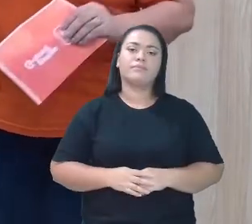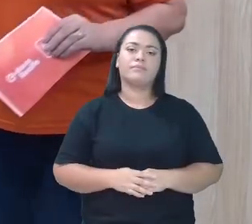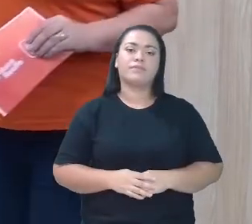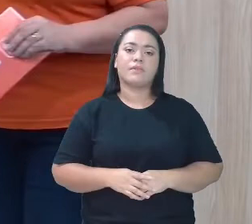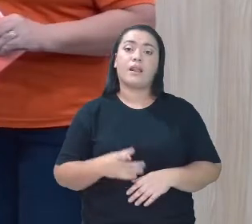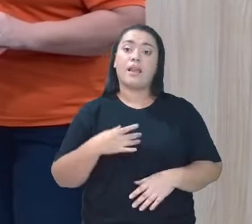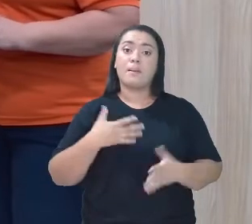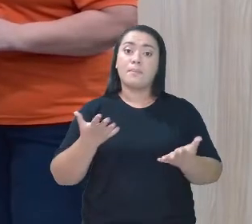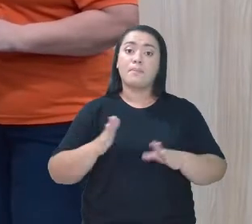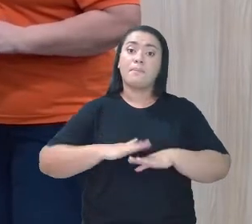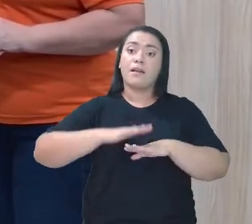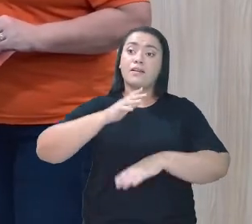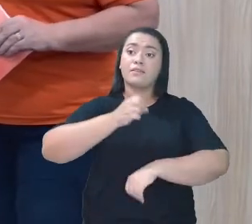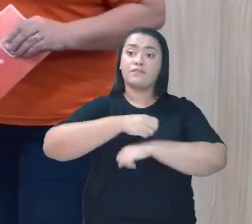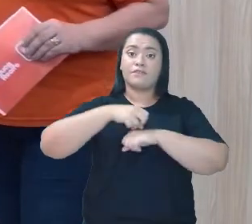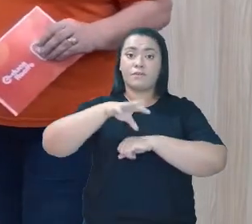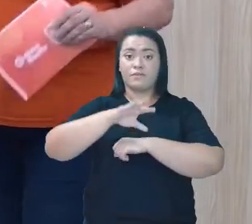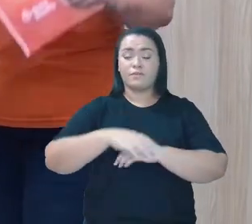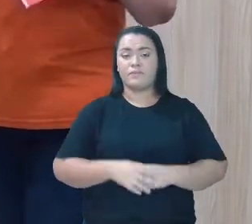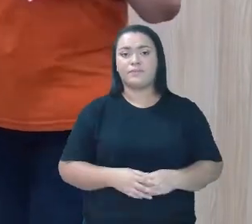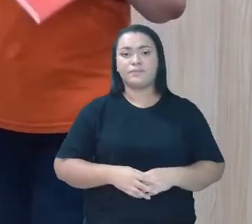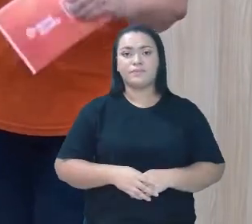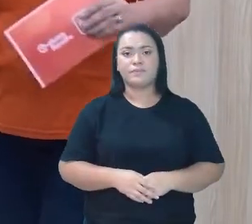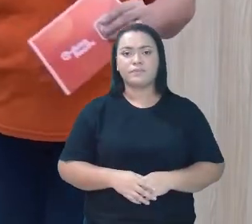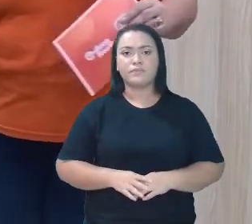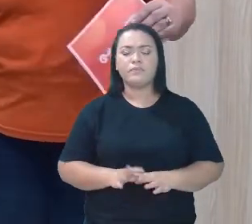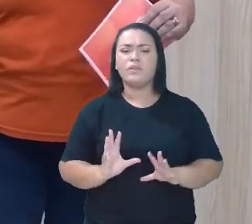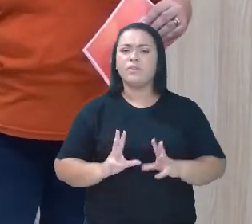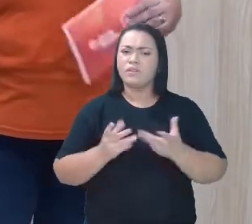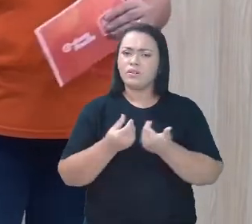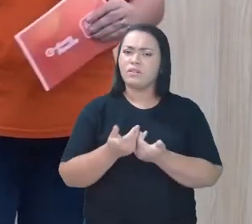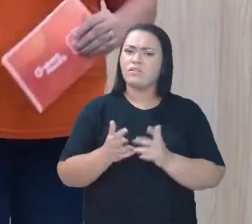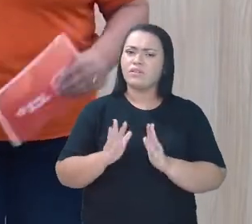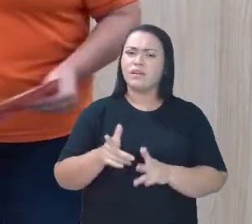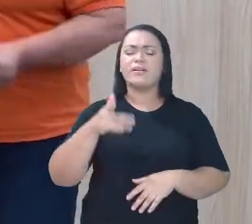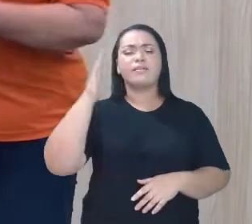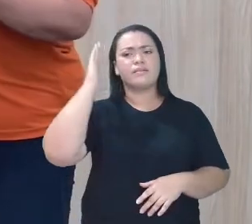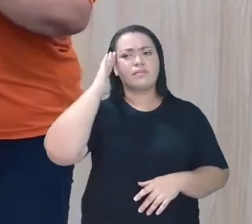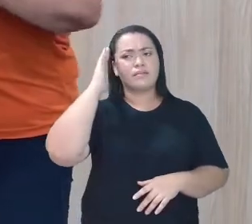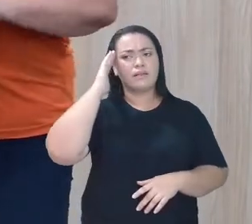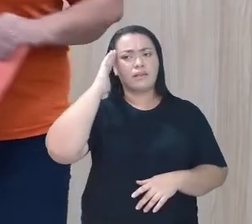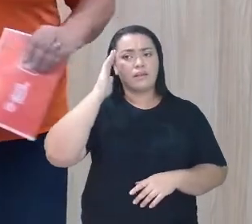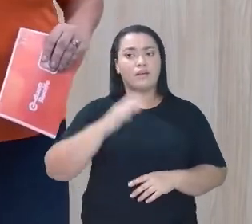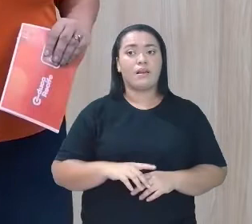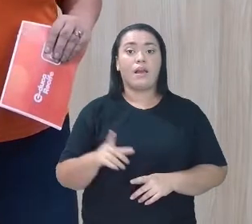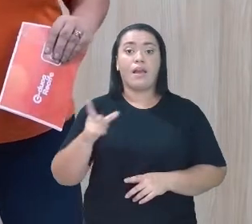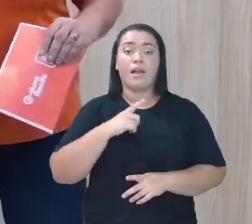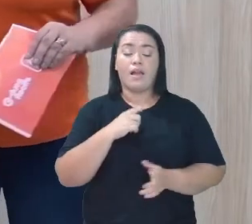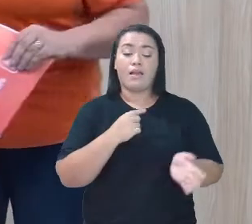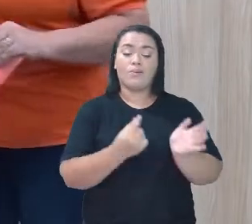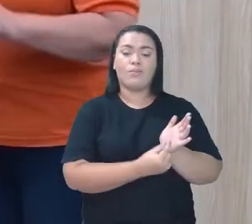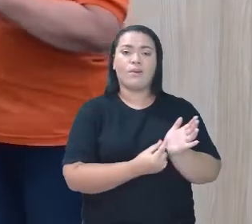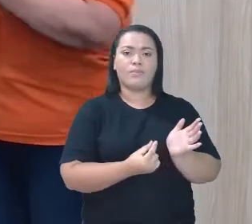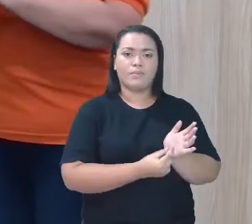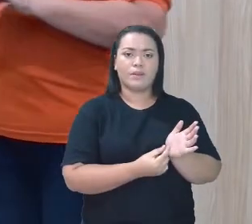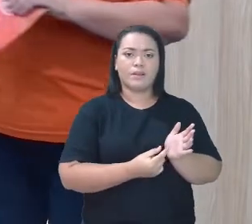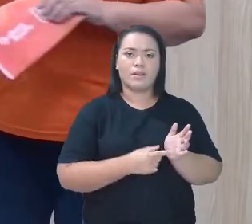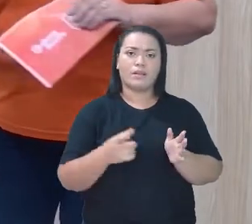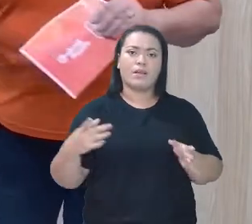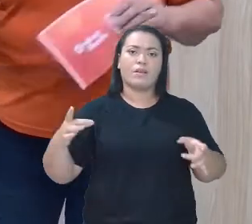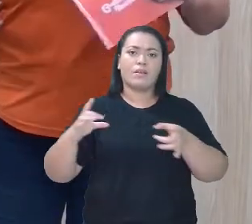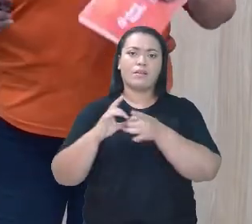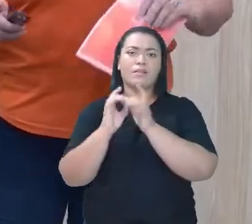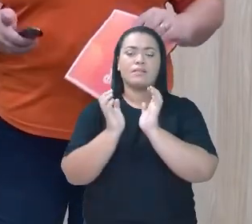mais informações a respeito da vacina. Então, todo mundo, eu acredito que já sabe, que é só pegar o aplicativo, né, do